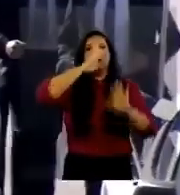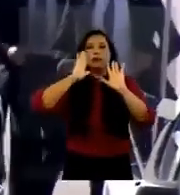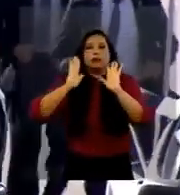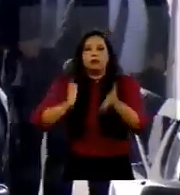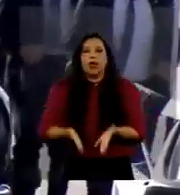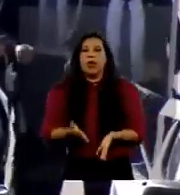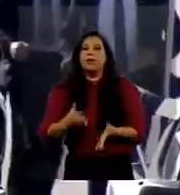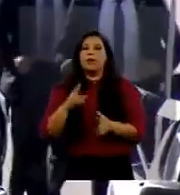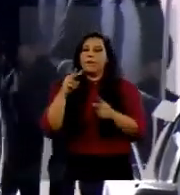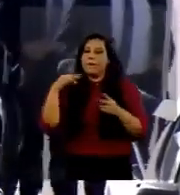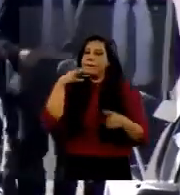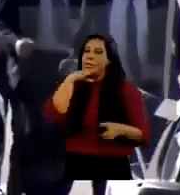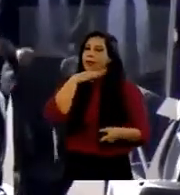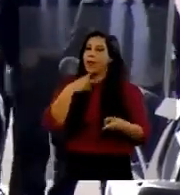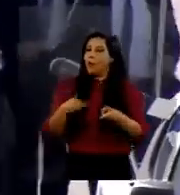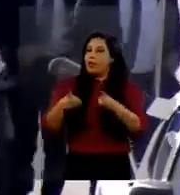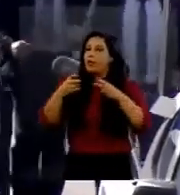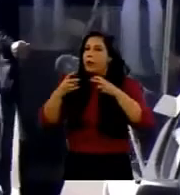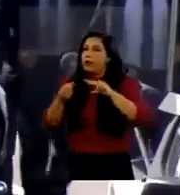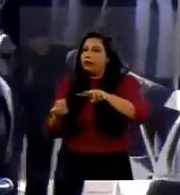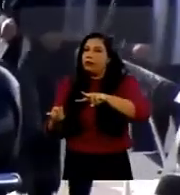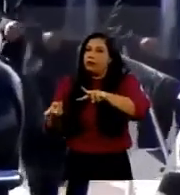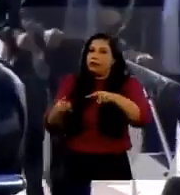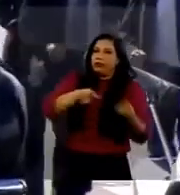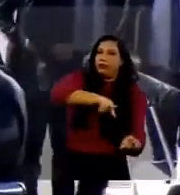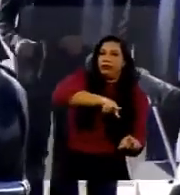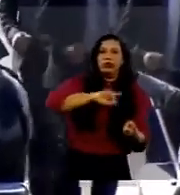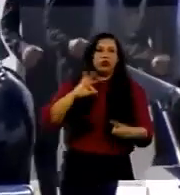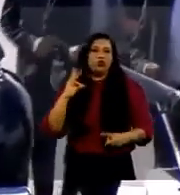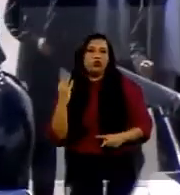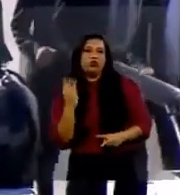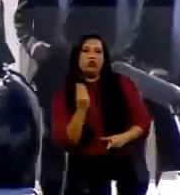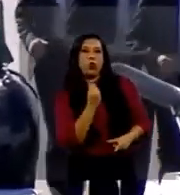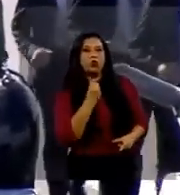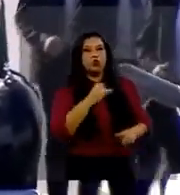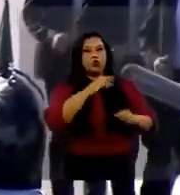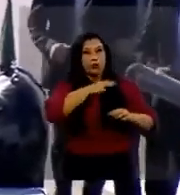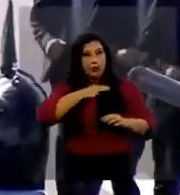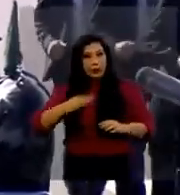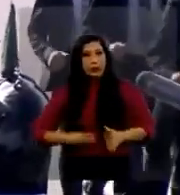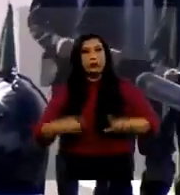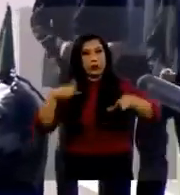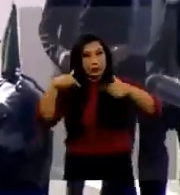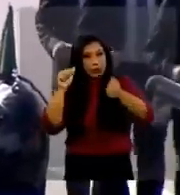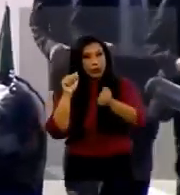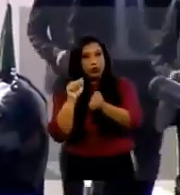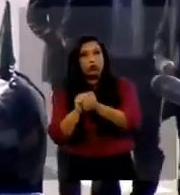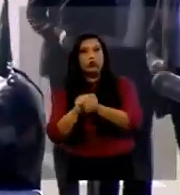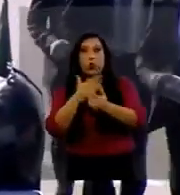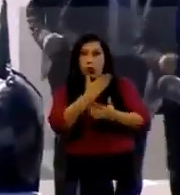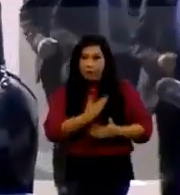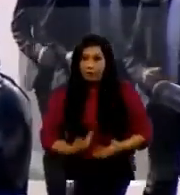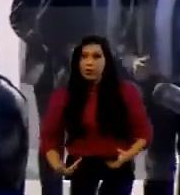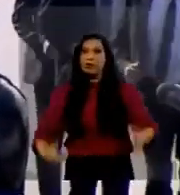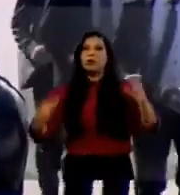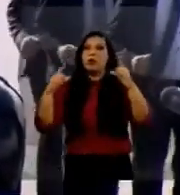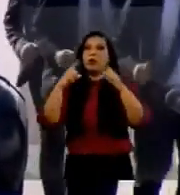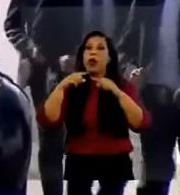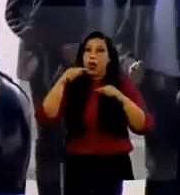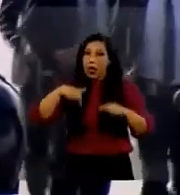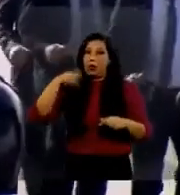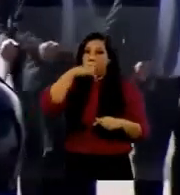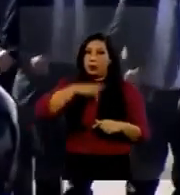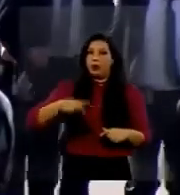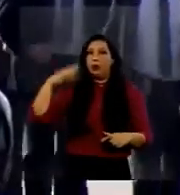durante a transição e de todo o discurso de todos os ministros anunciados, esse governo ele terá